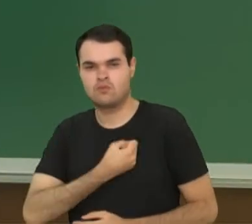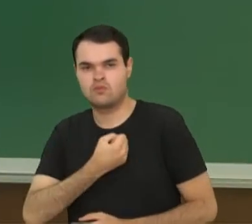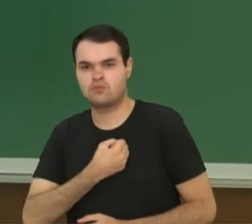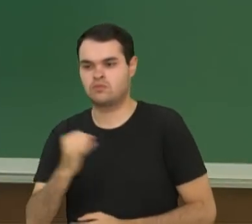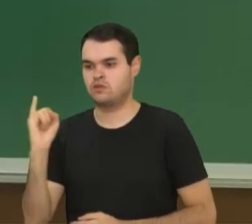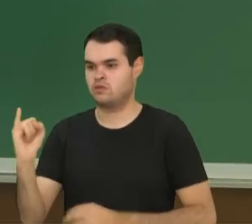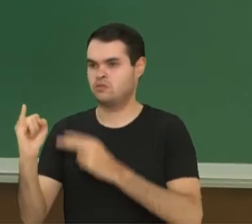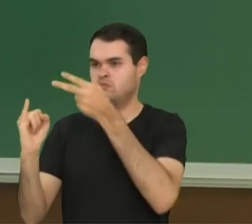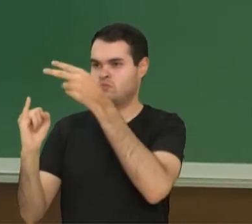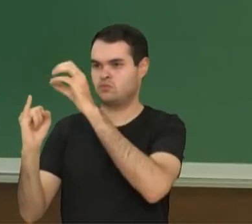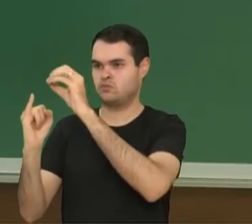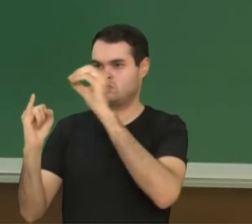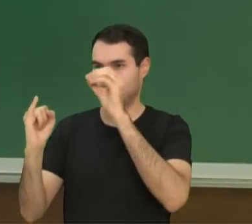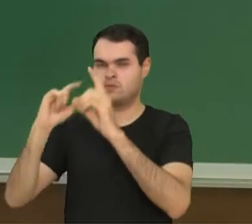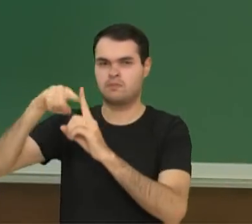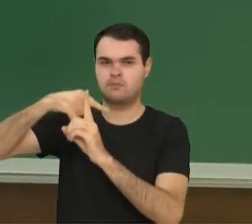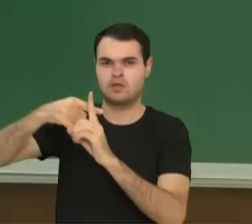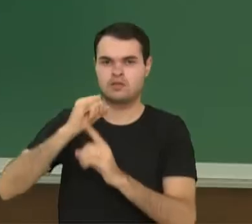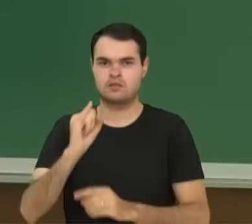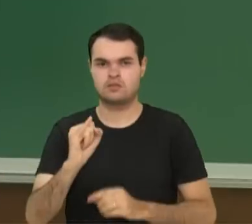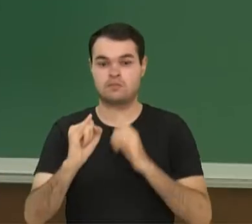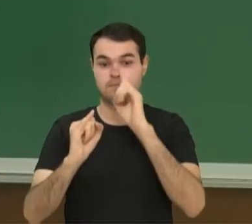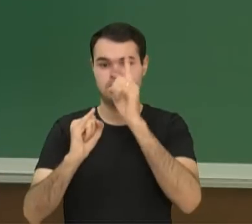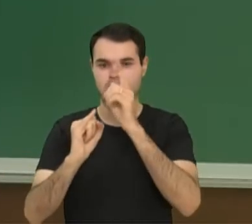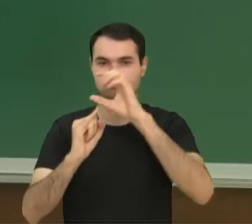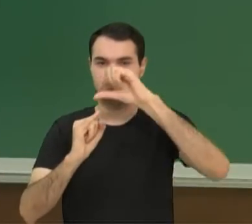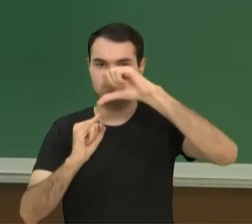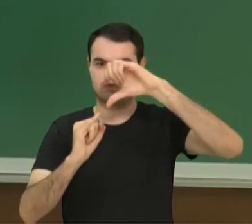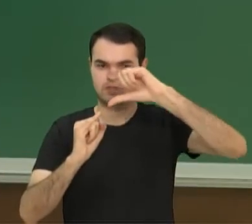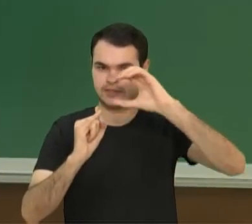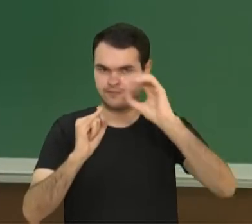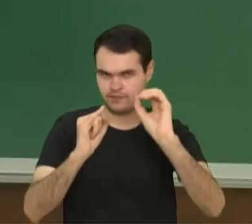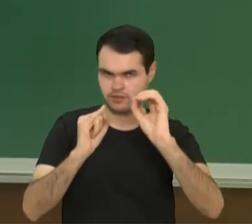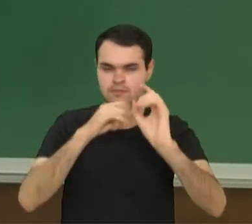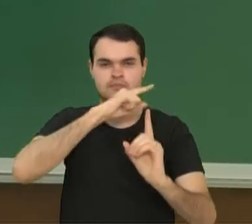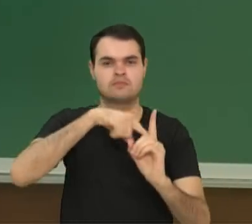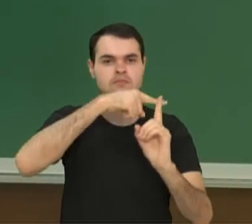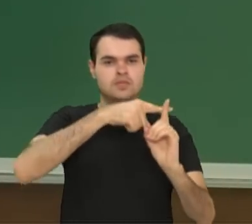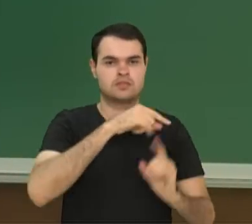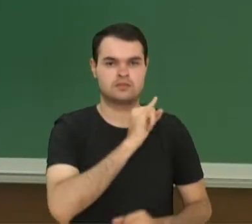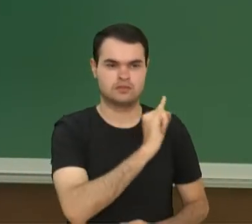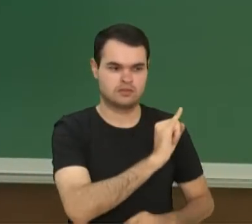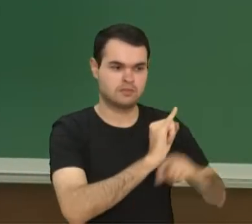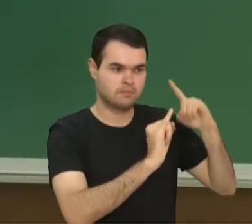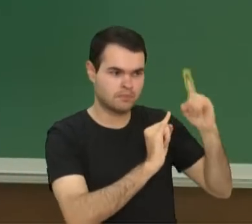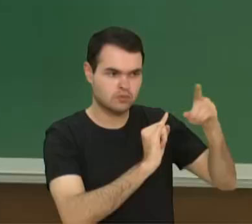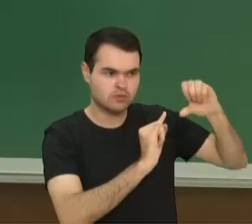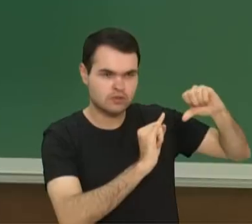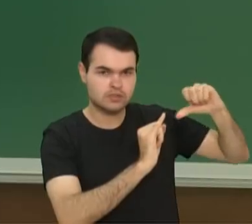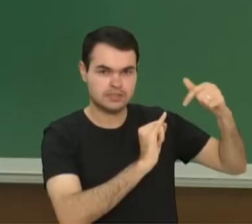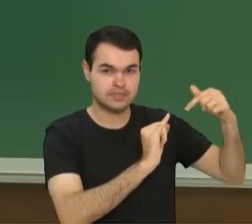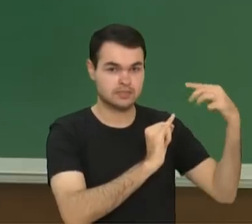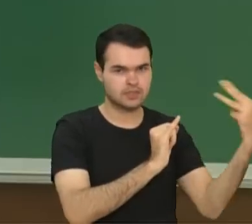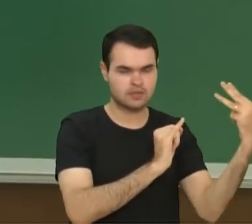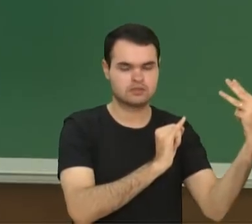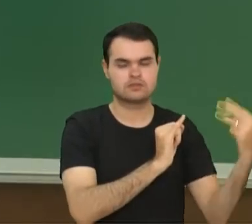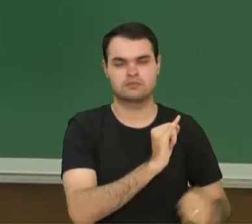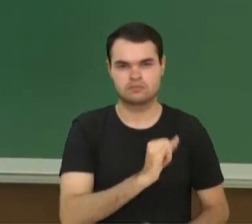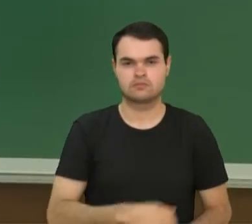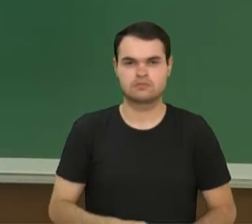elevado a 200 mais i elevado a 1990 mais i elevado a